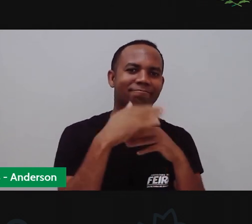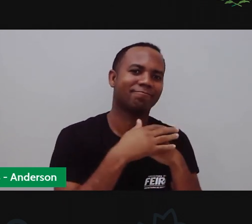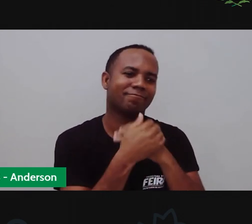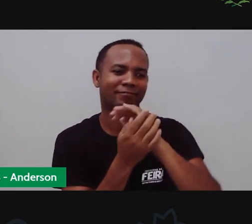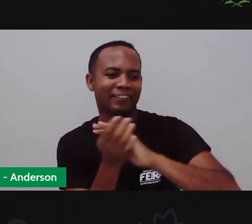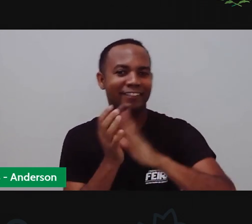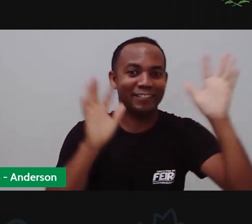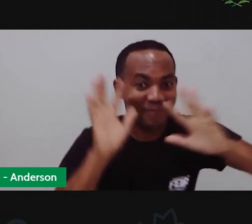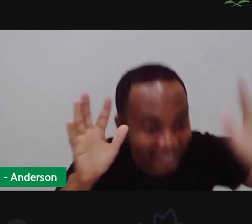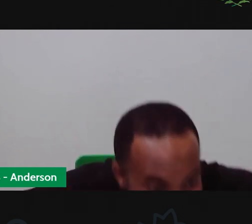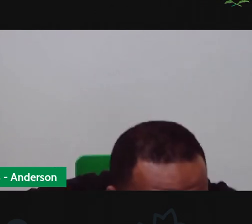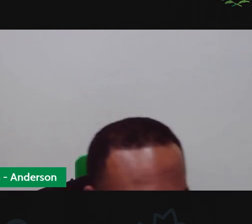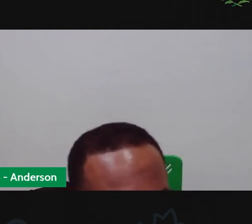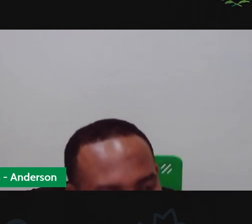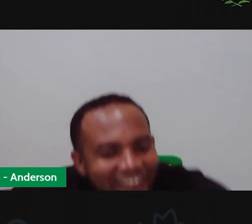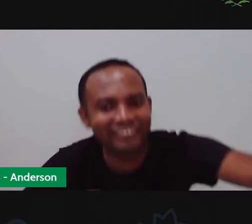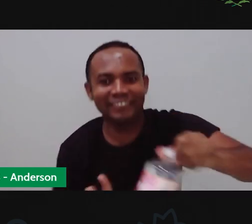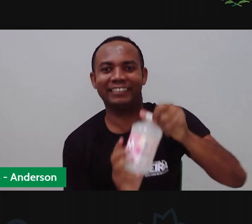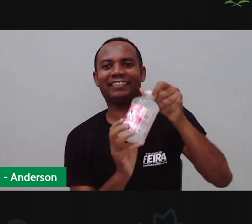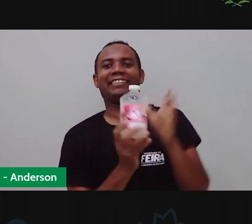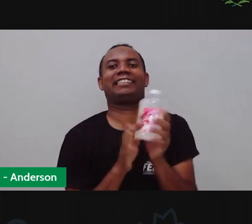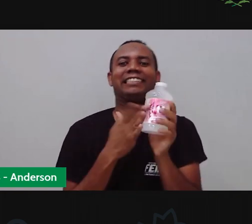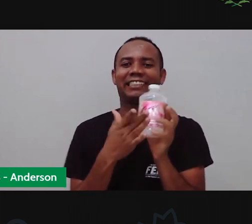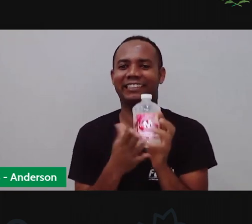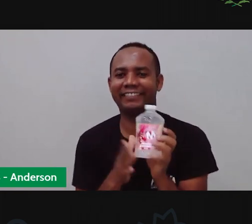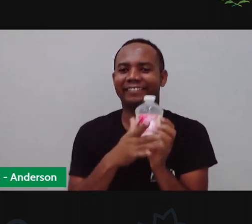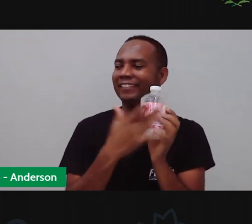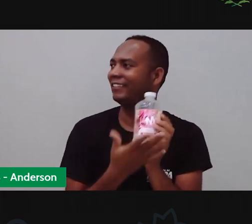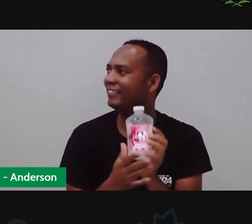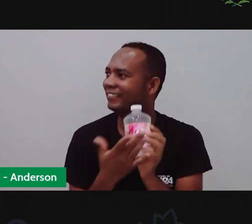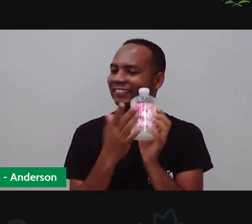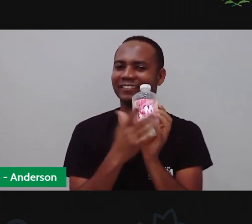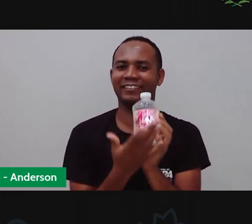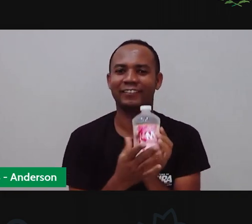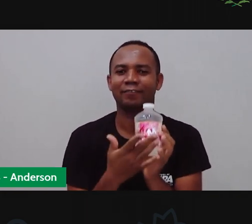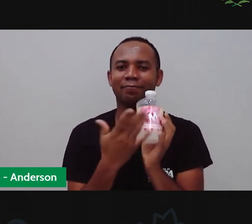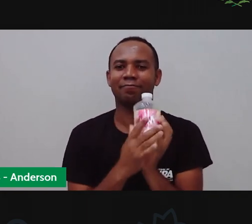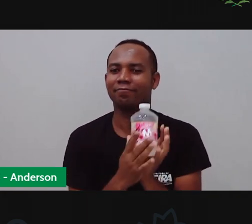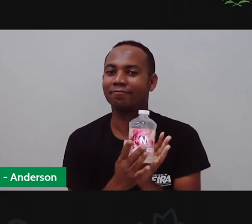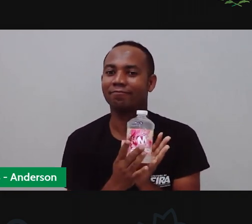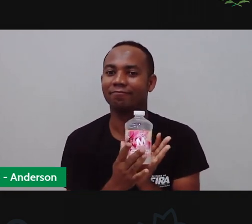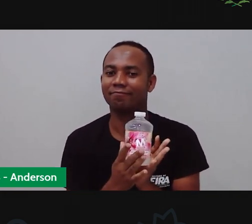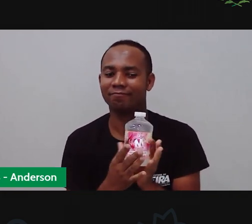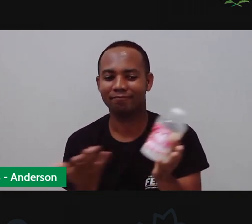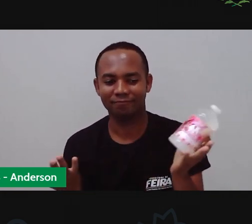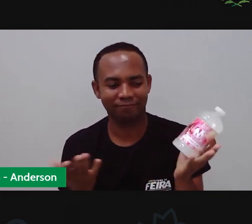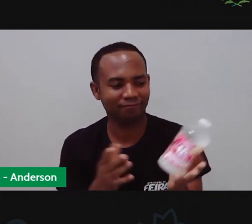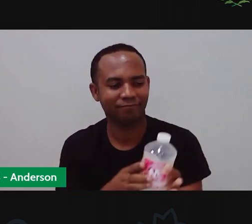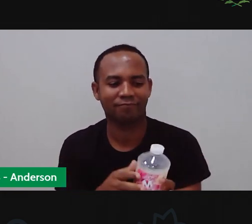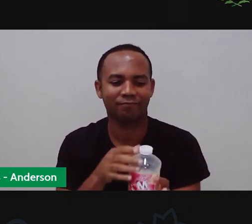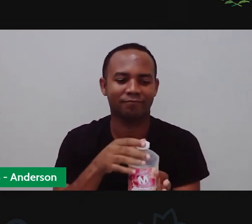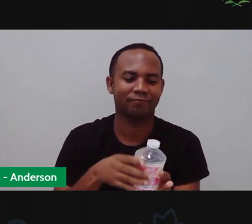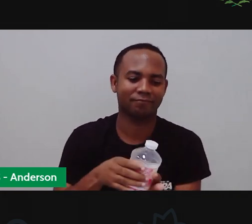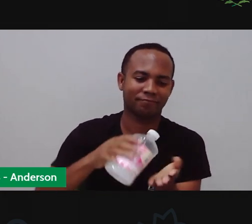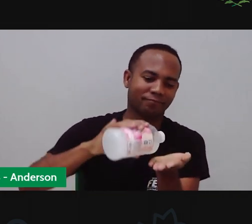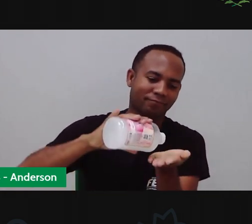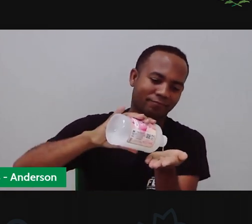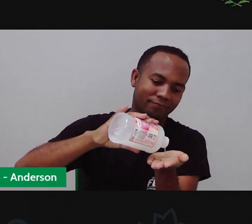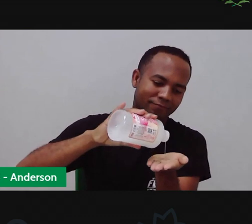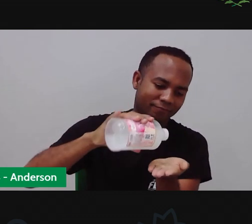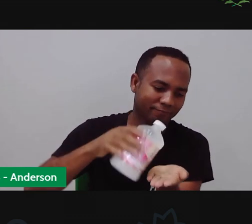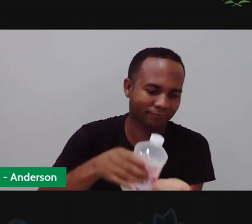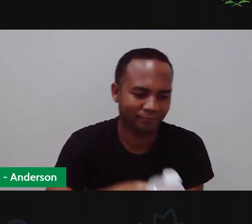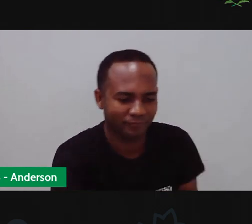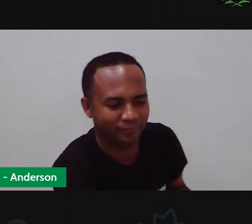lava outra, lava uma mão, lava outra, pronto. Provânia, né? Vai ser